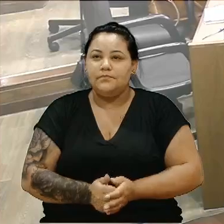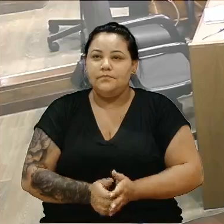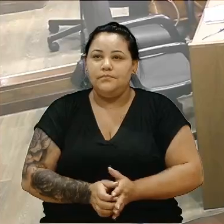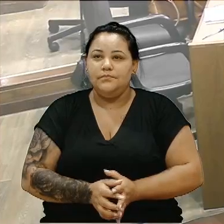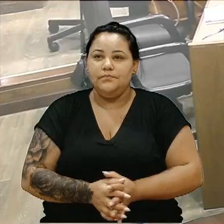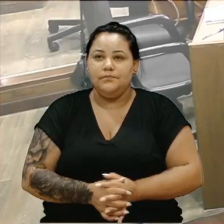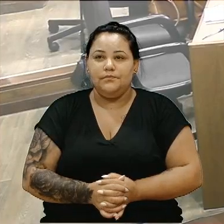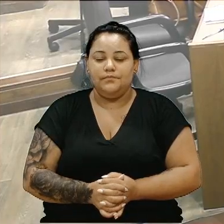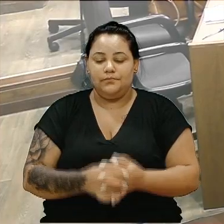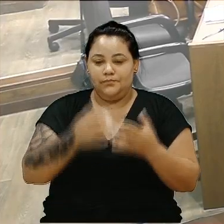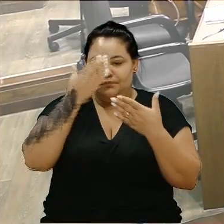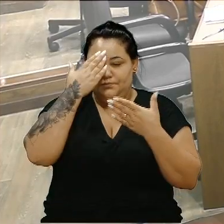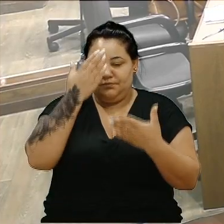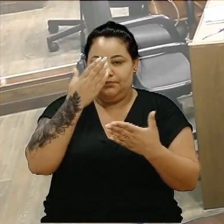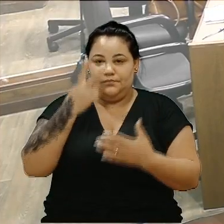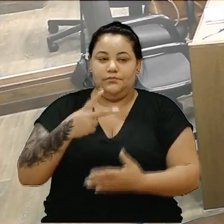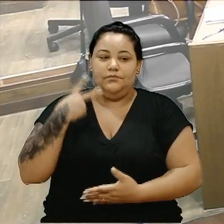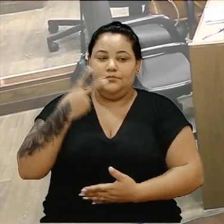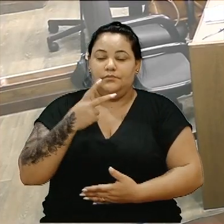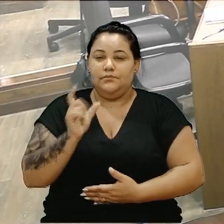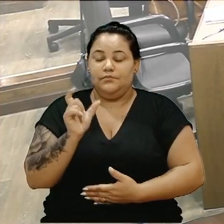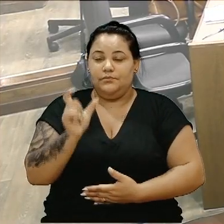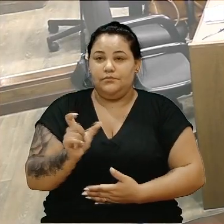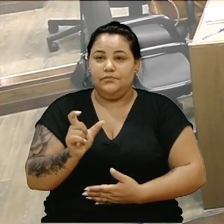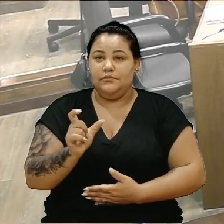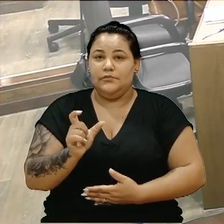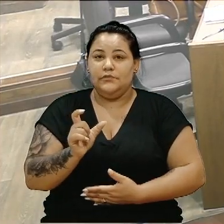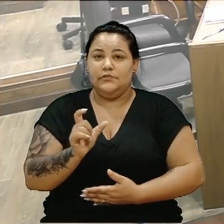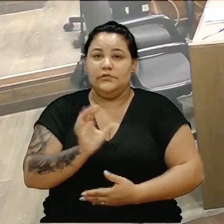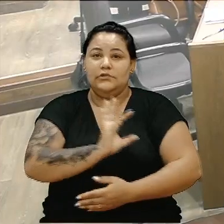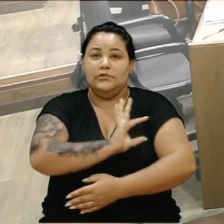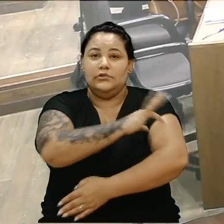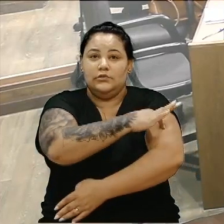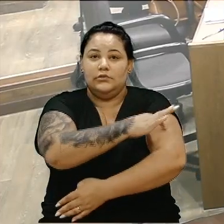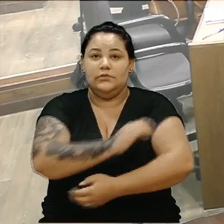Obrigada, vereador Cláudio Libardi. Com a palavra, o vereador Ramon.